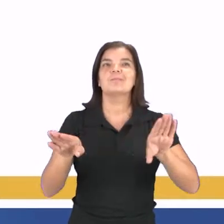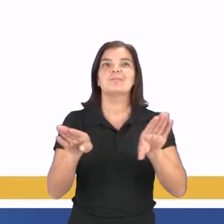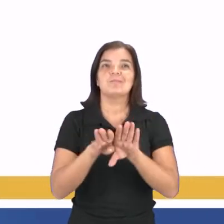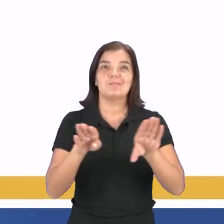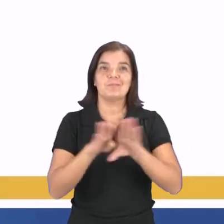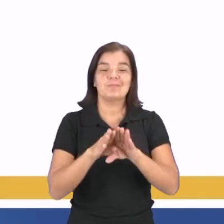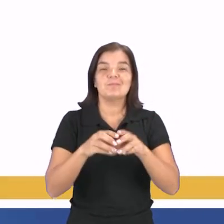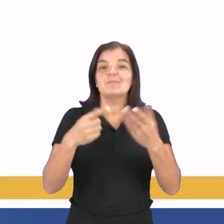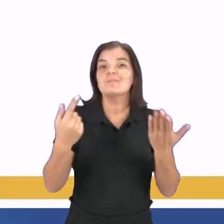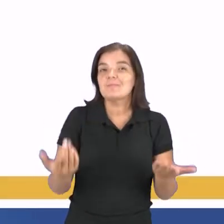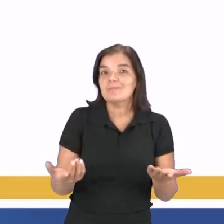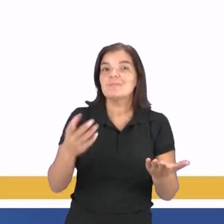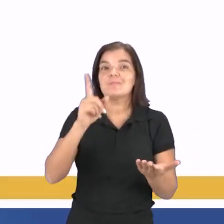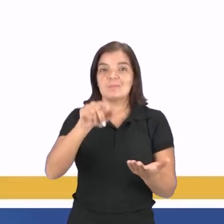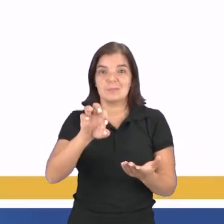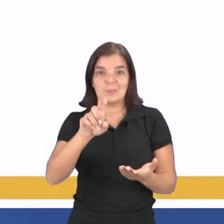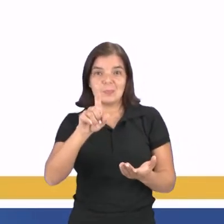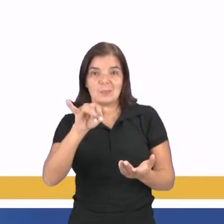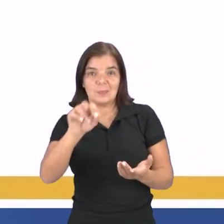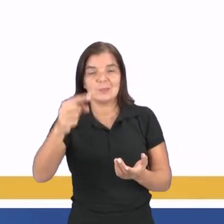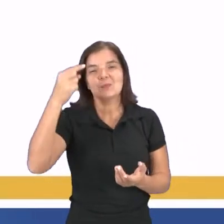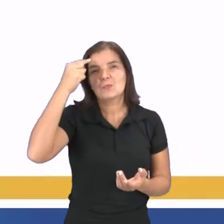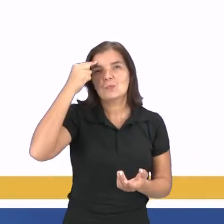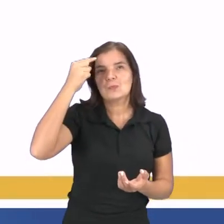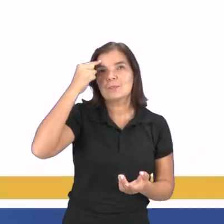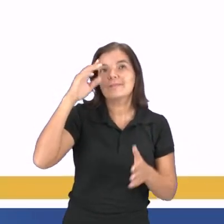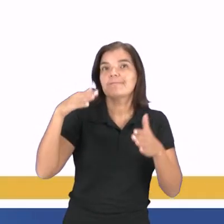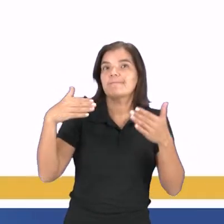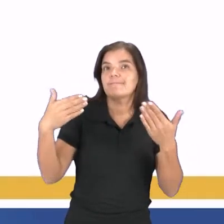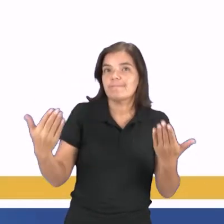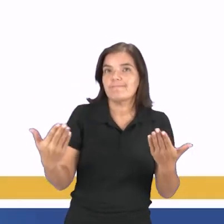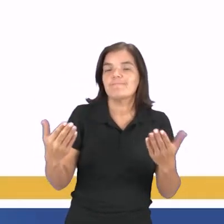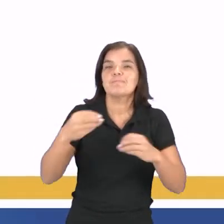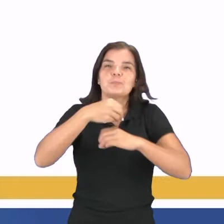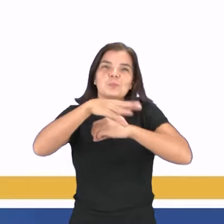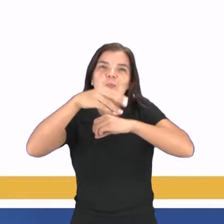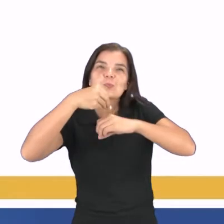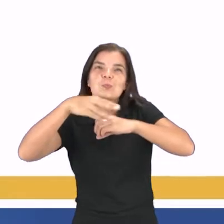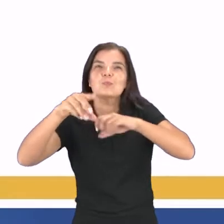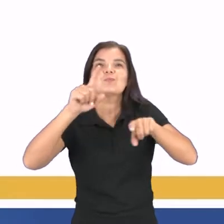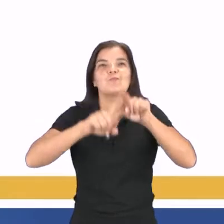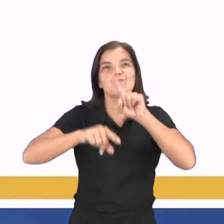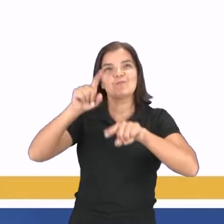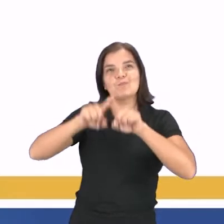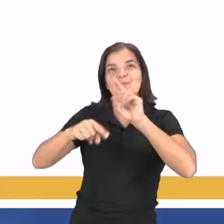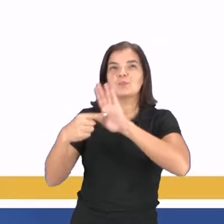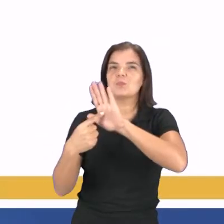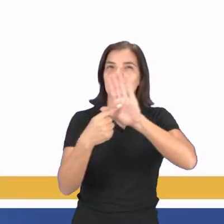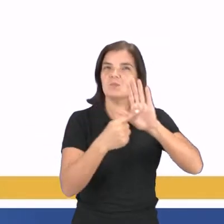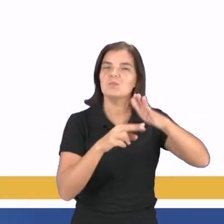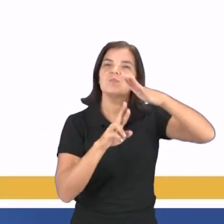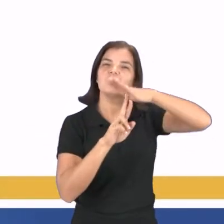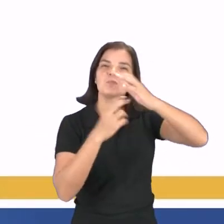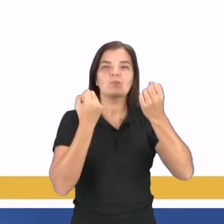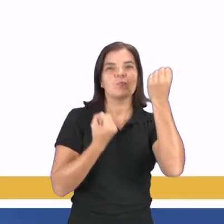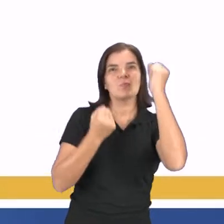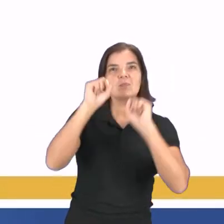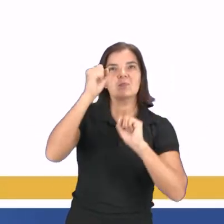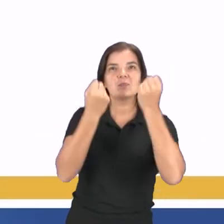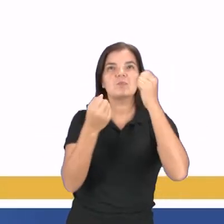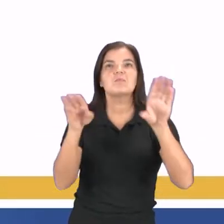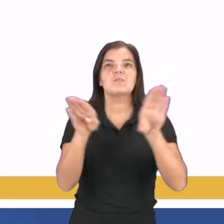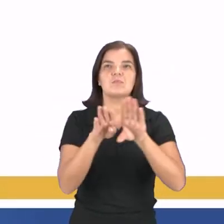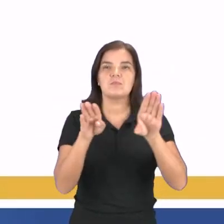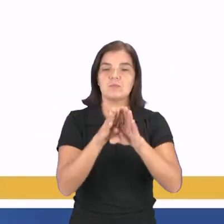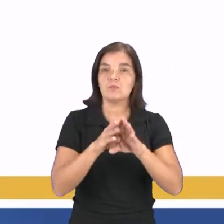comunicação no sentido em que Edison imaginou. Entretanto, a divulgação dos aparelhos em exposições, feiras industriais